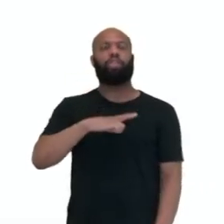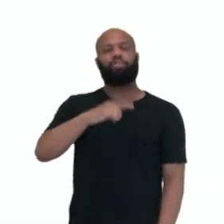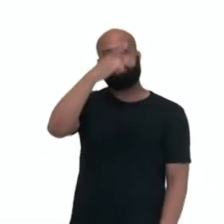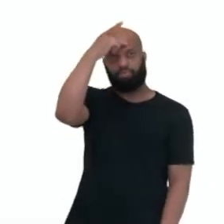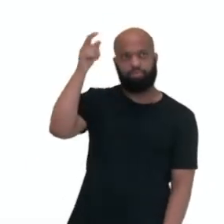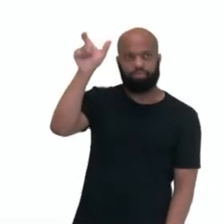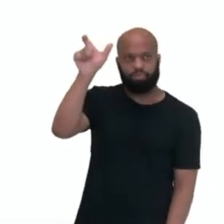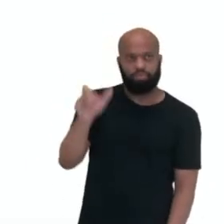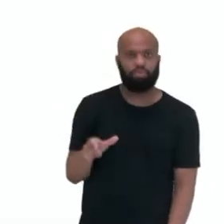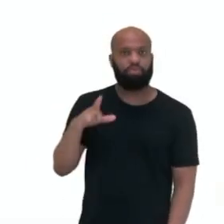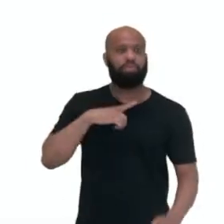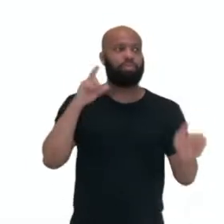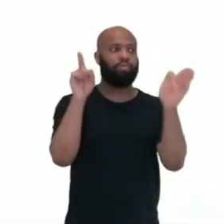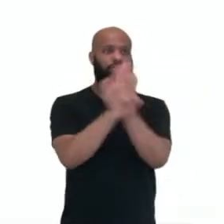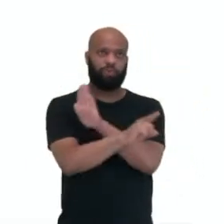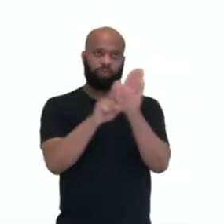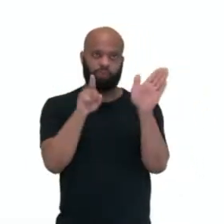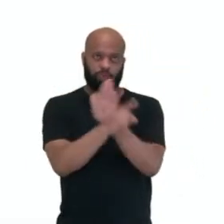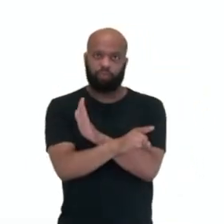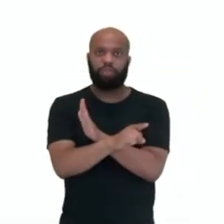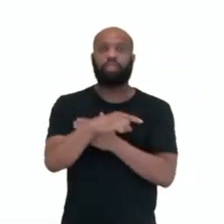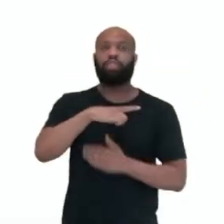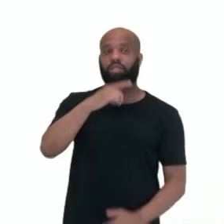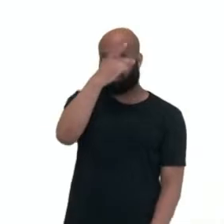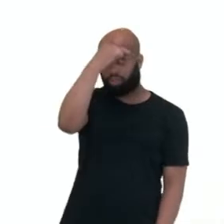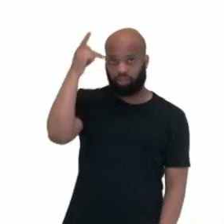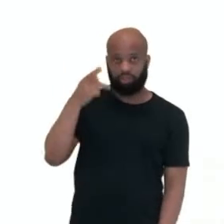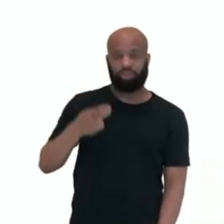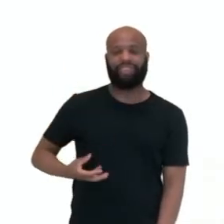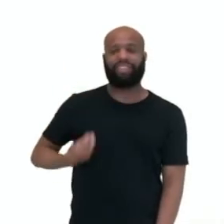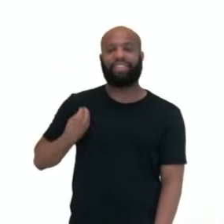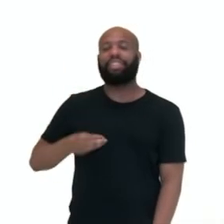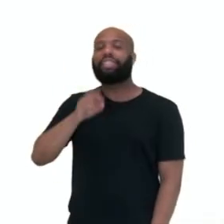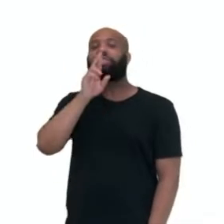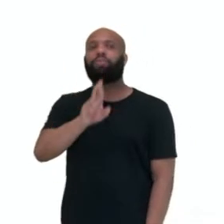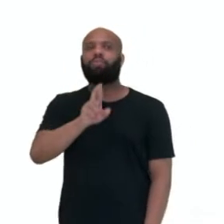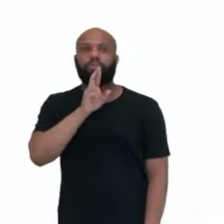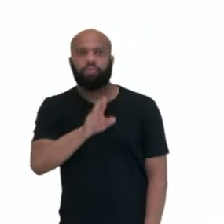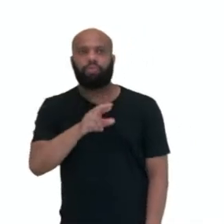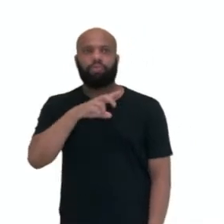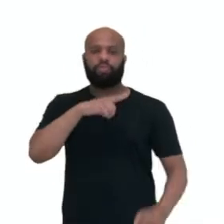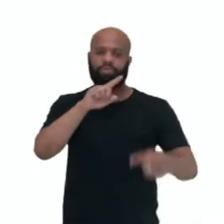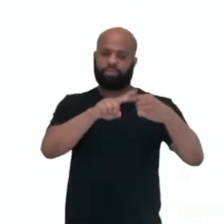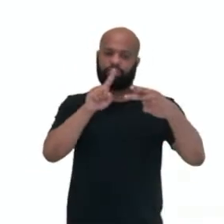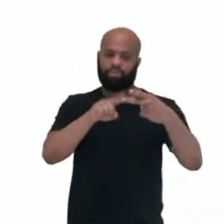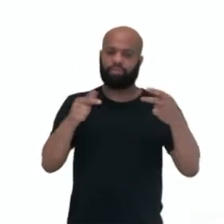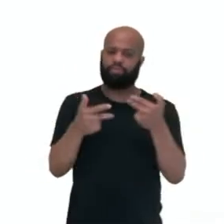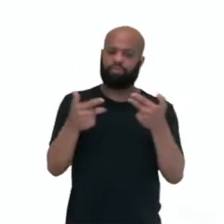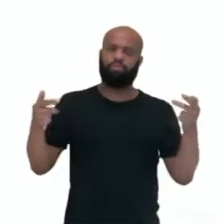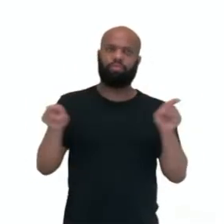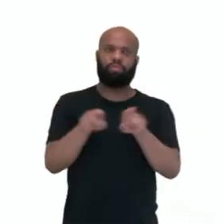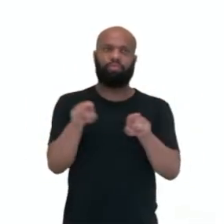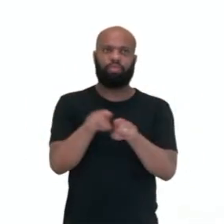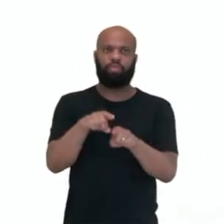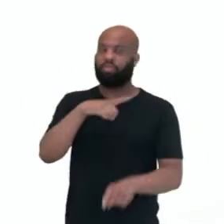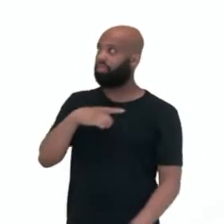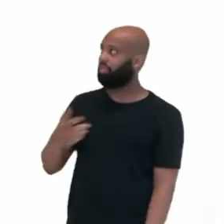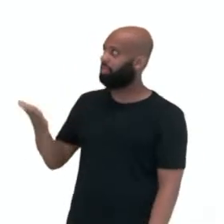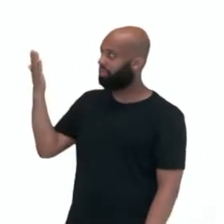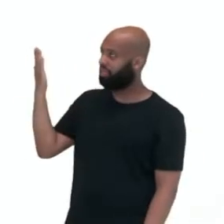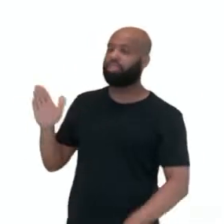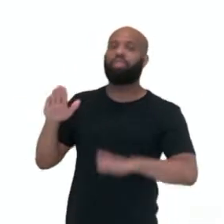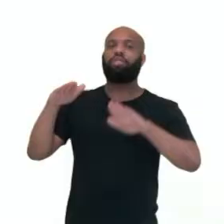está perguntando e alguém que está respondendo, nas duas situações que nós temos